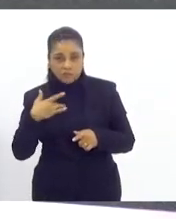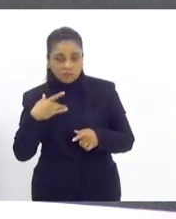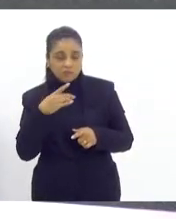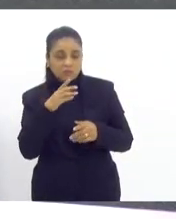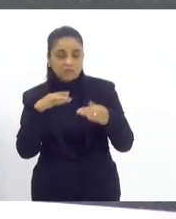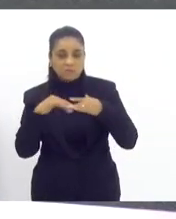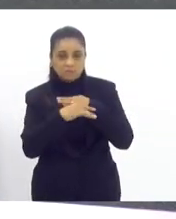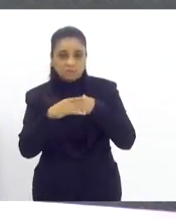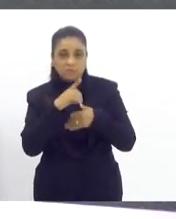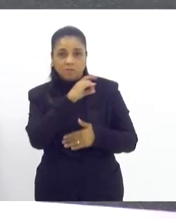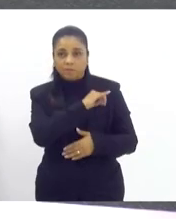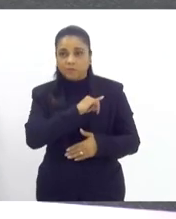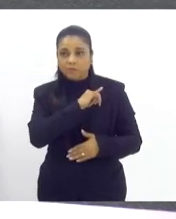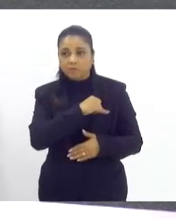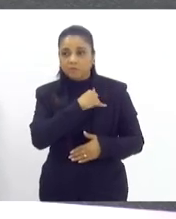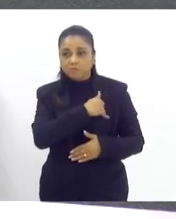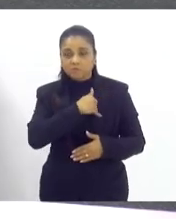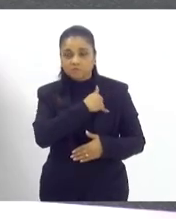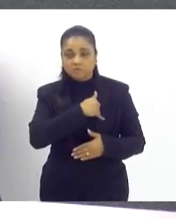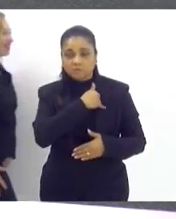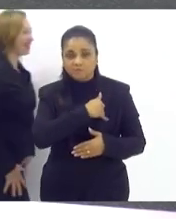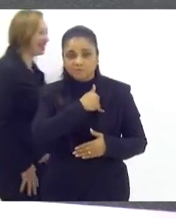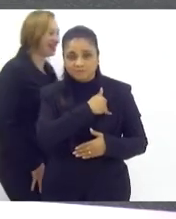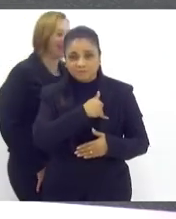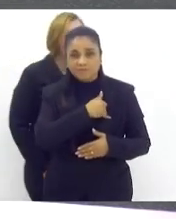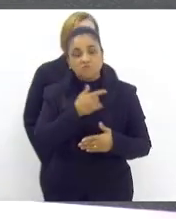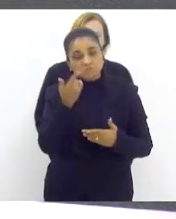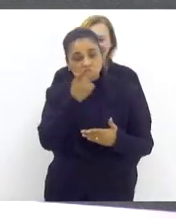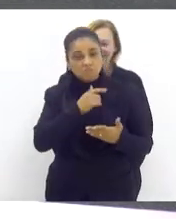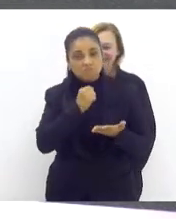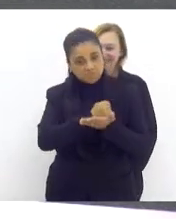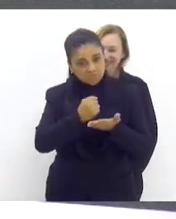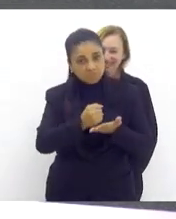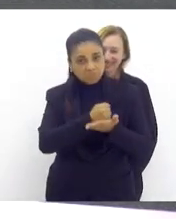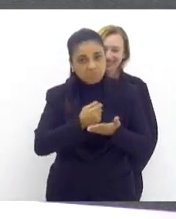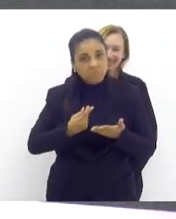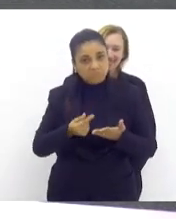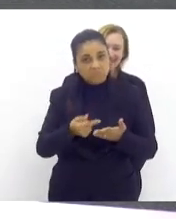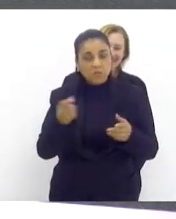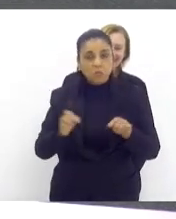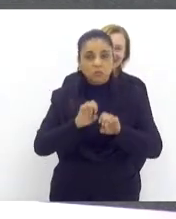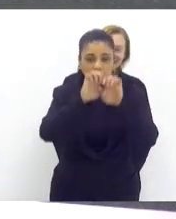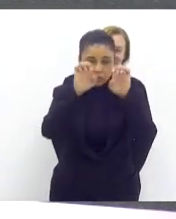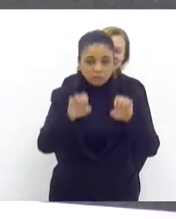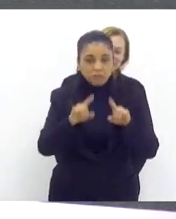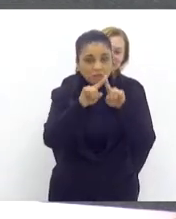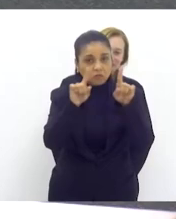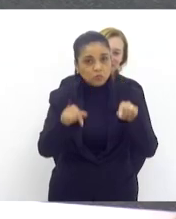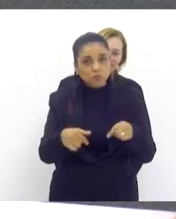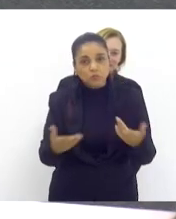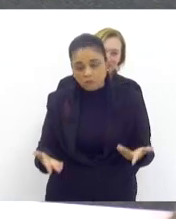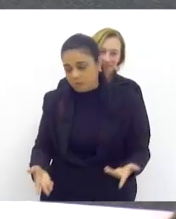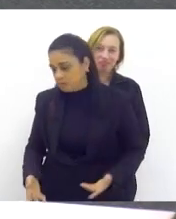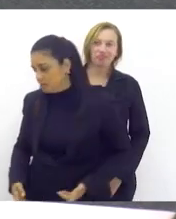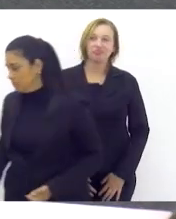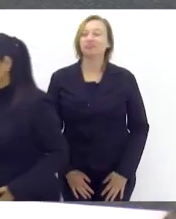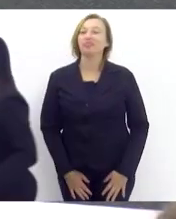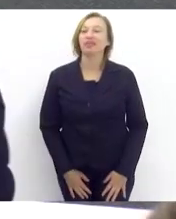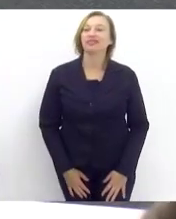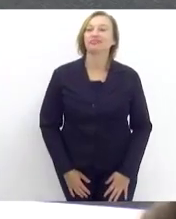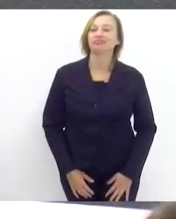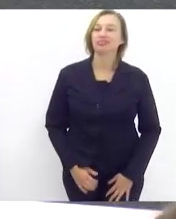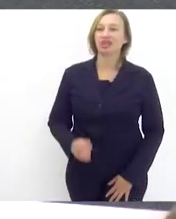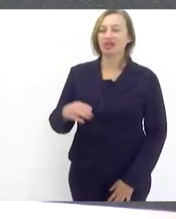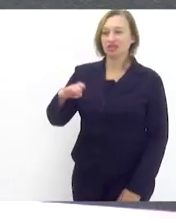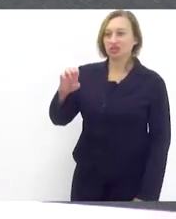São João de Meriti onde é o resíduo é conseguir e hoje são estatutários assim como os agentes